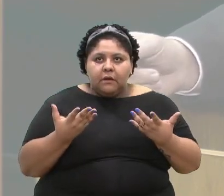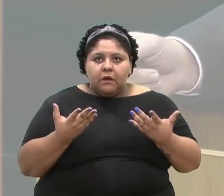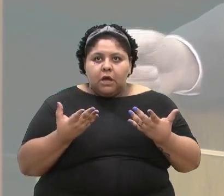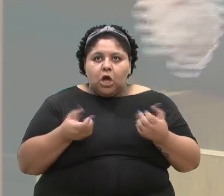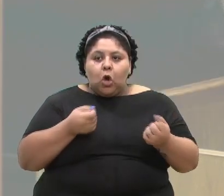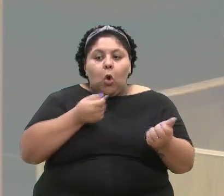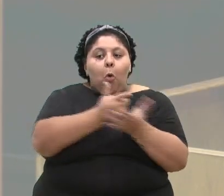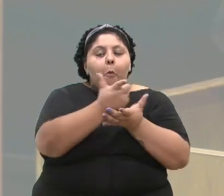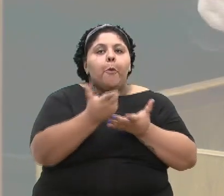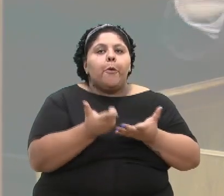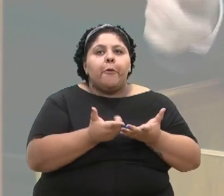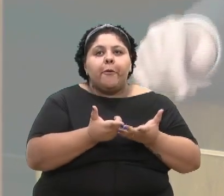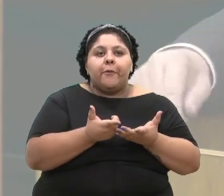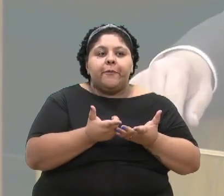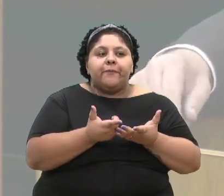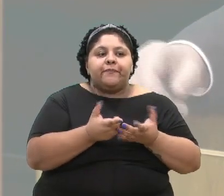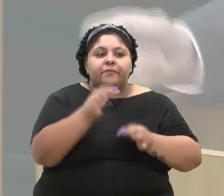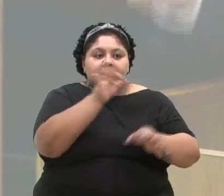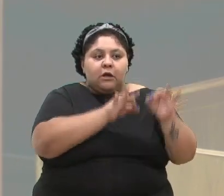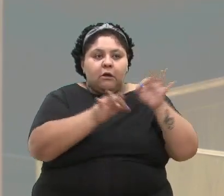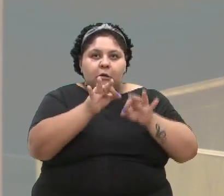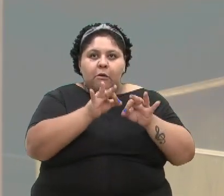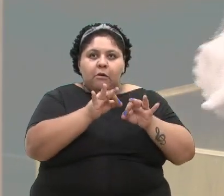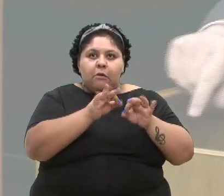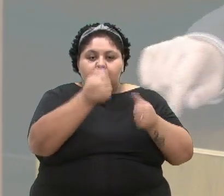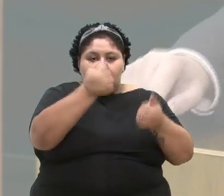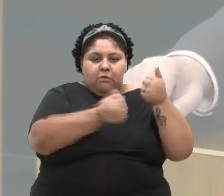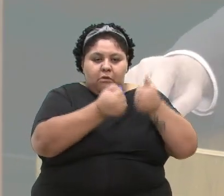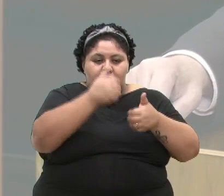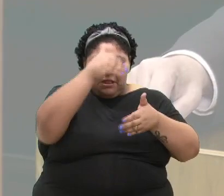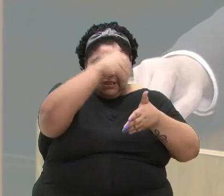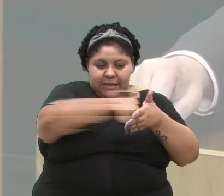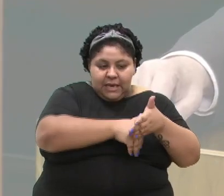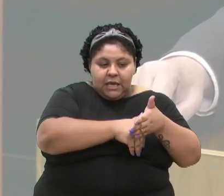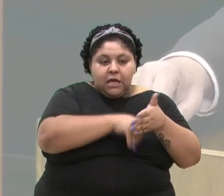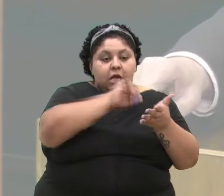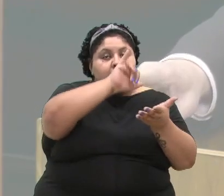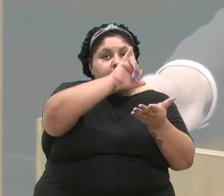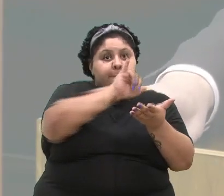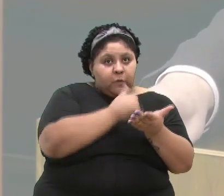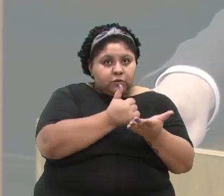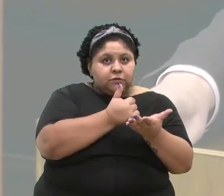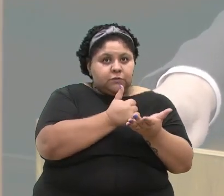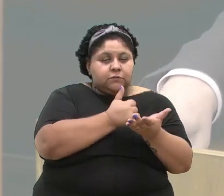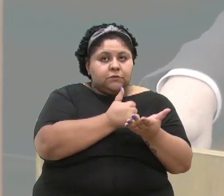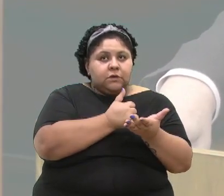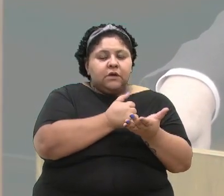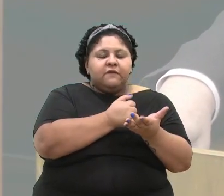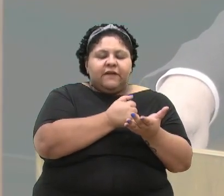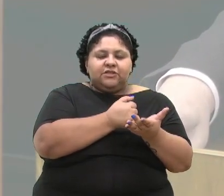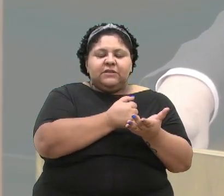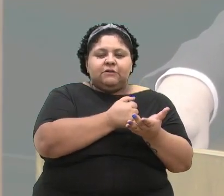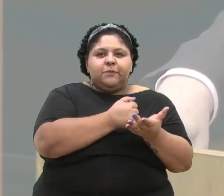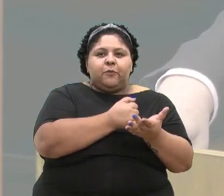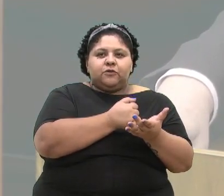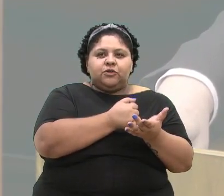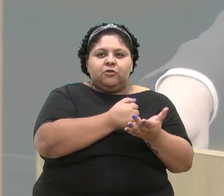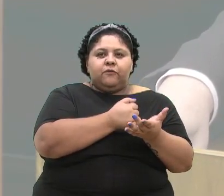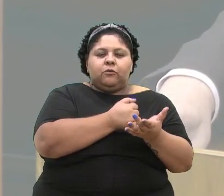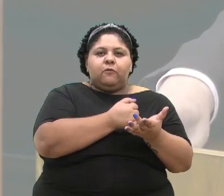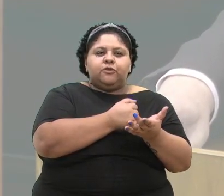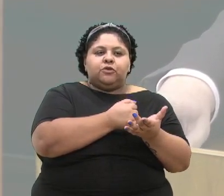compra peças para reposição do seu carro, ali dentro tem imposto. Então o Brasil tem um modelo tributário